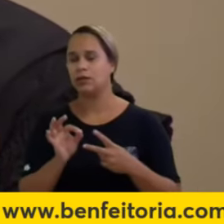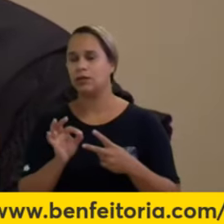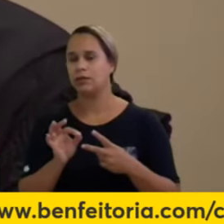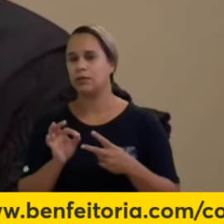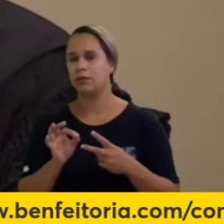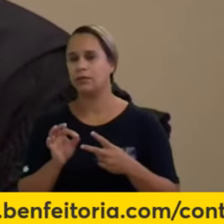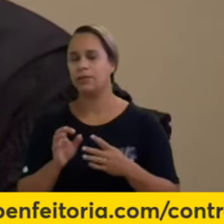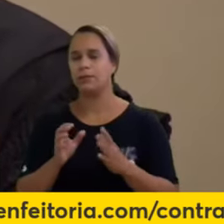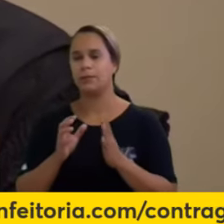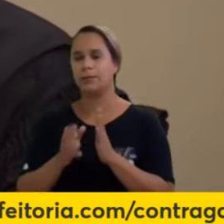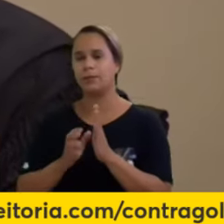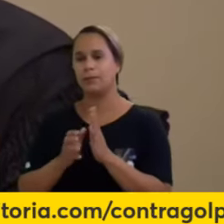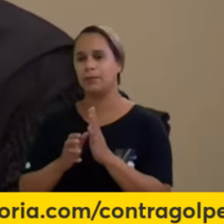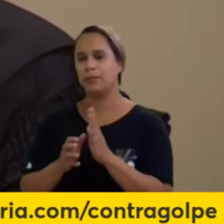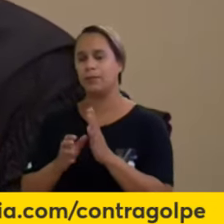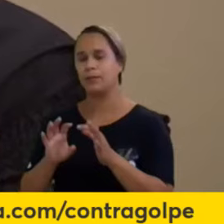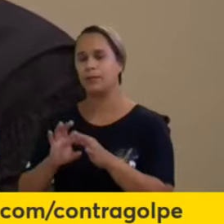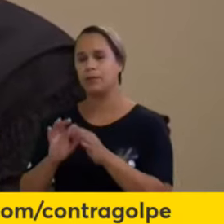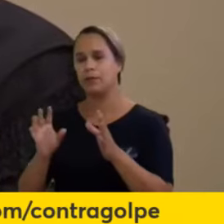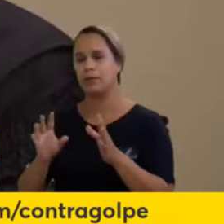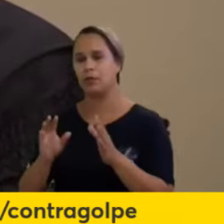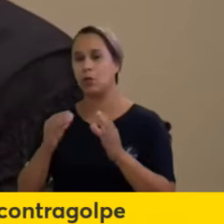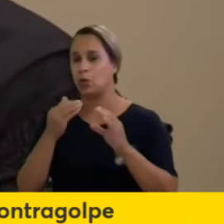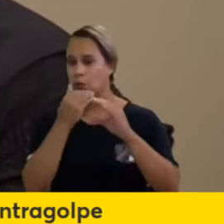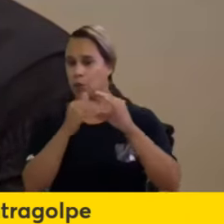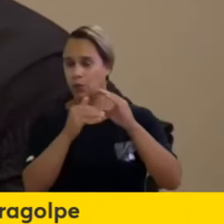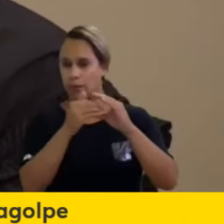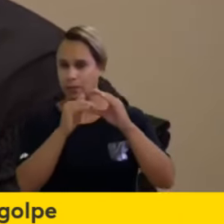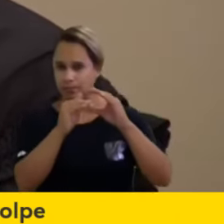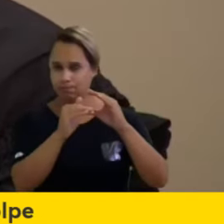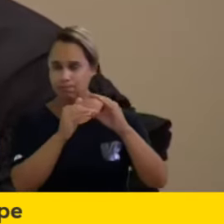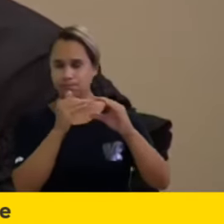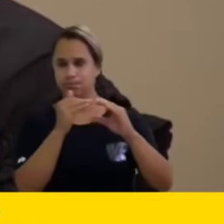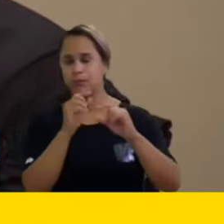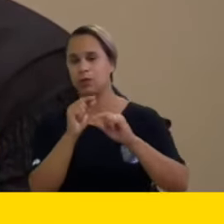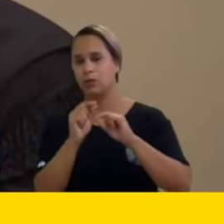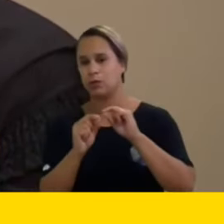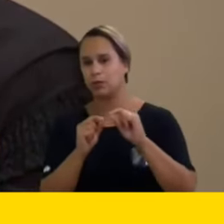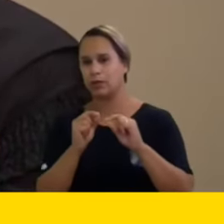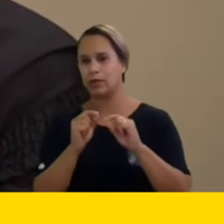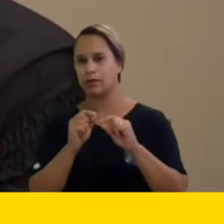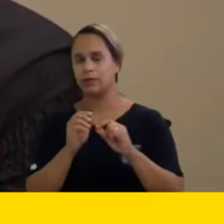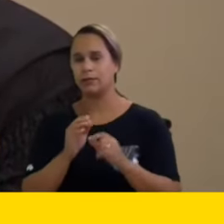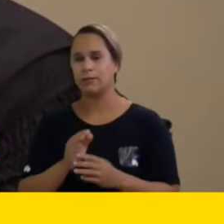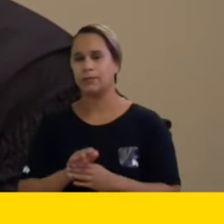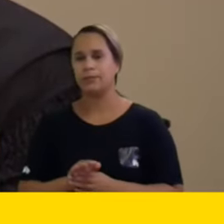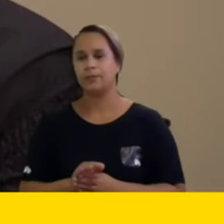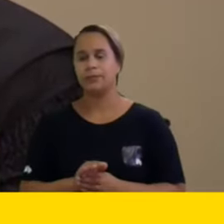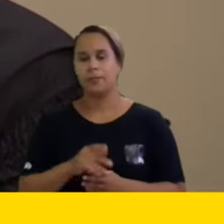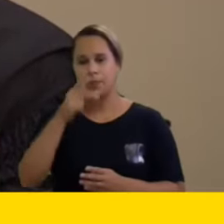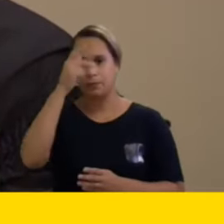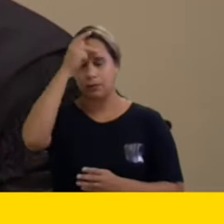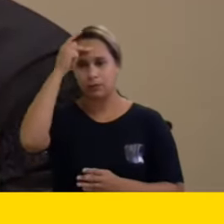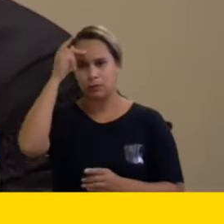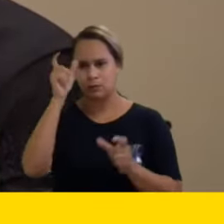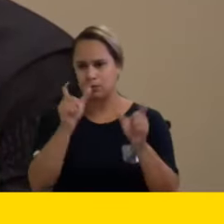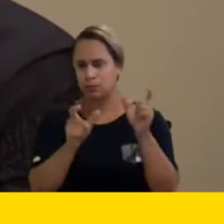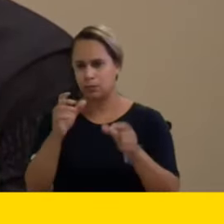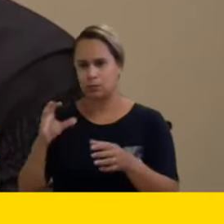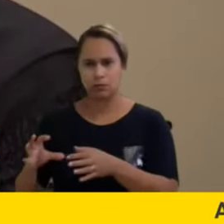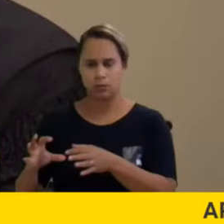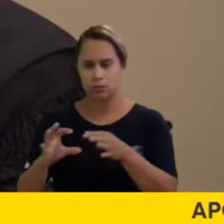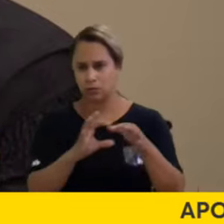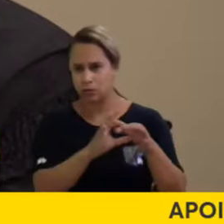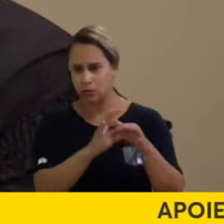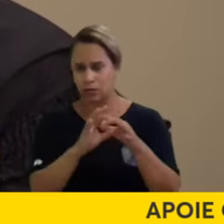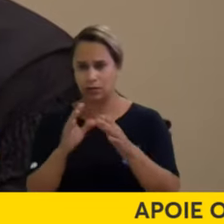destacada importância o e-mail enviado pelo jurídico do partido União Brasil para os envolvidos no controle dos contratos de pré-campanha no corpo de e-mail